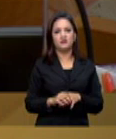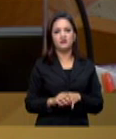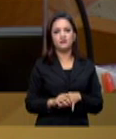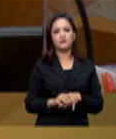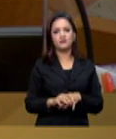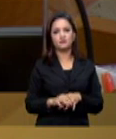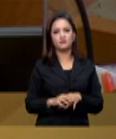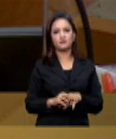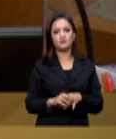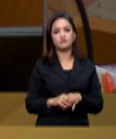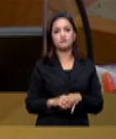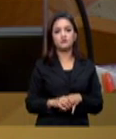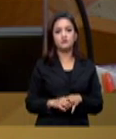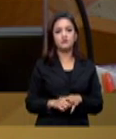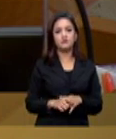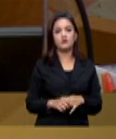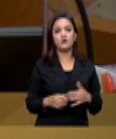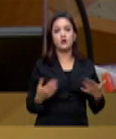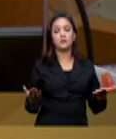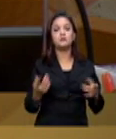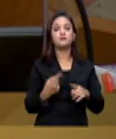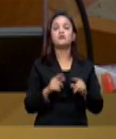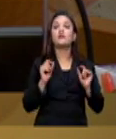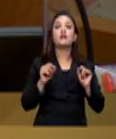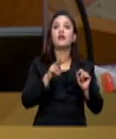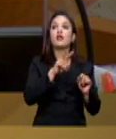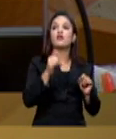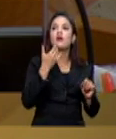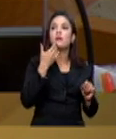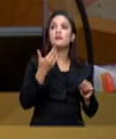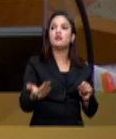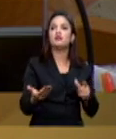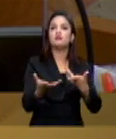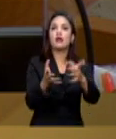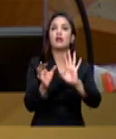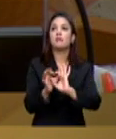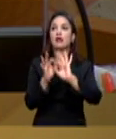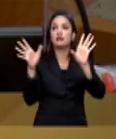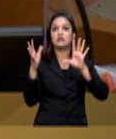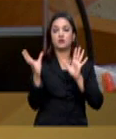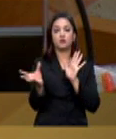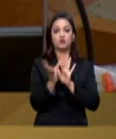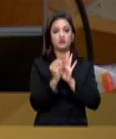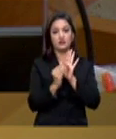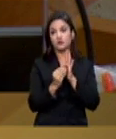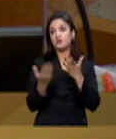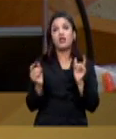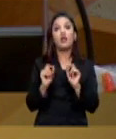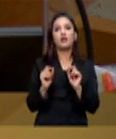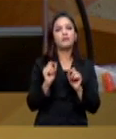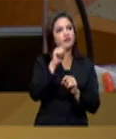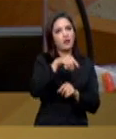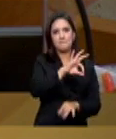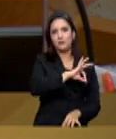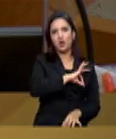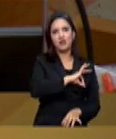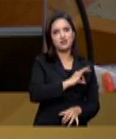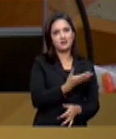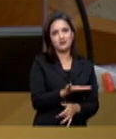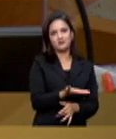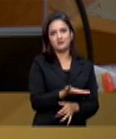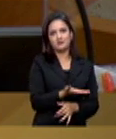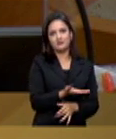que autoridade fará esse tipo de quebra de sigilo? É a polícia. em